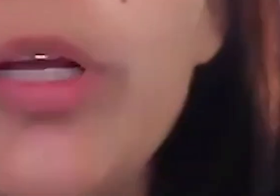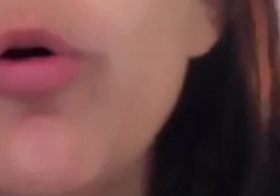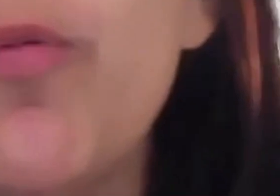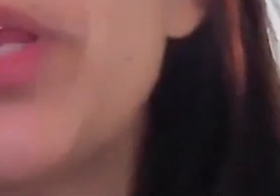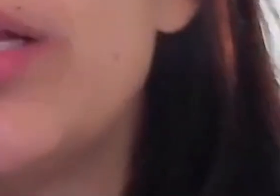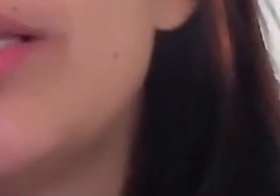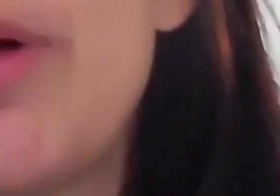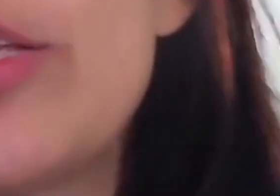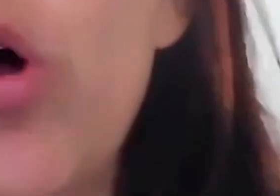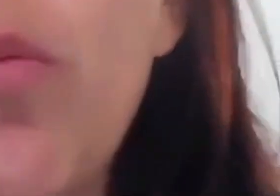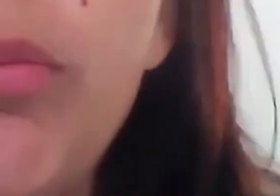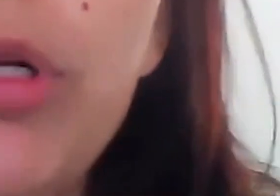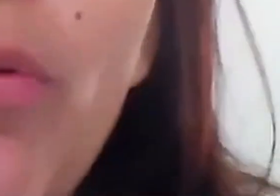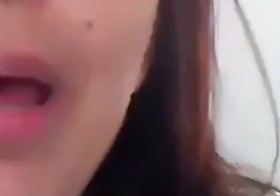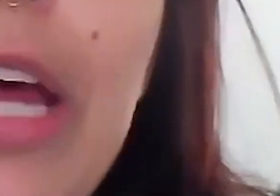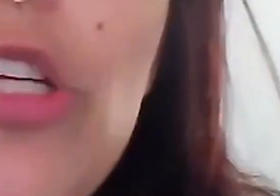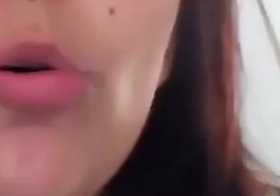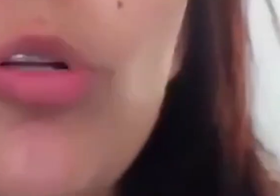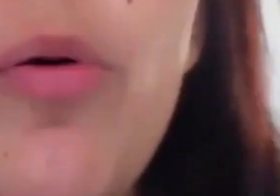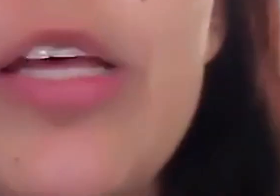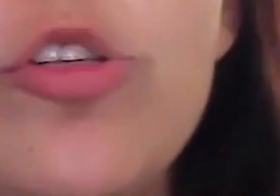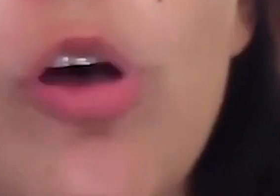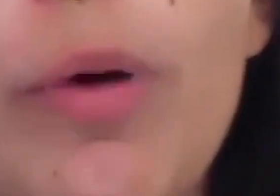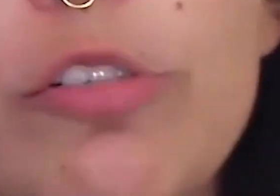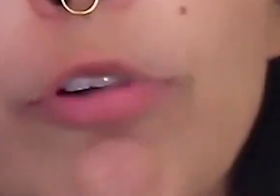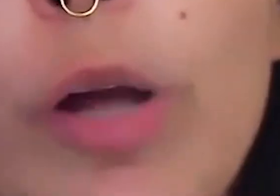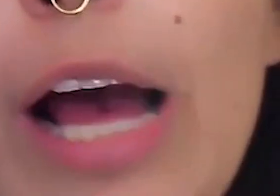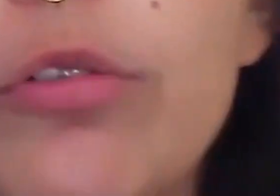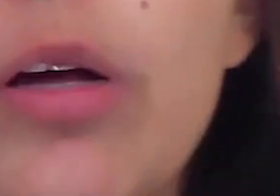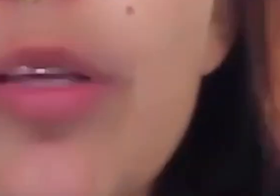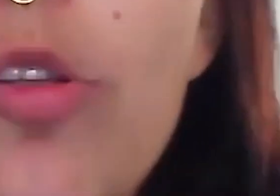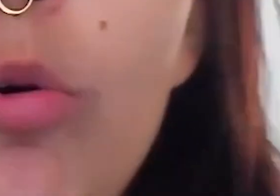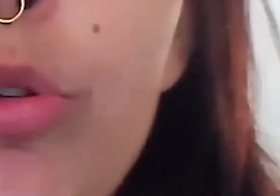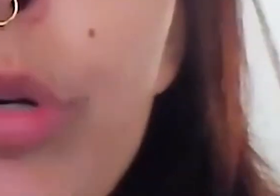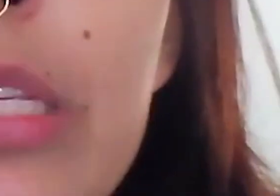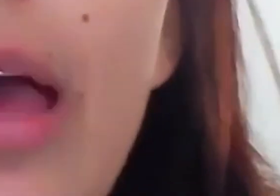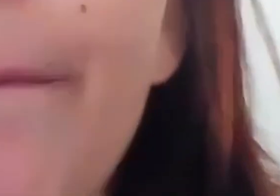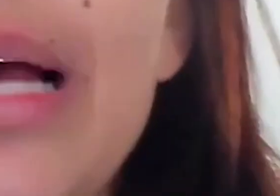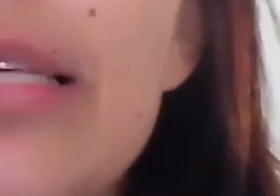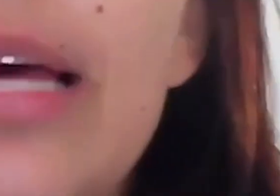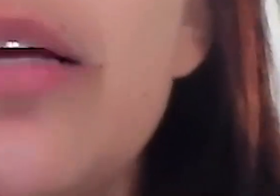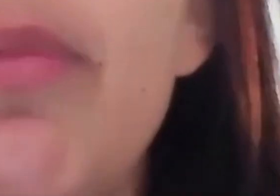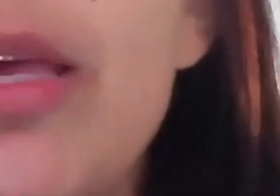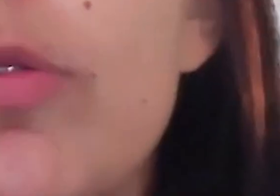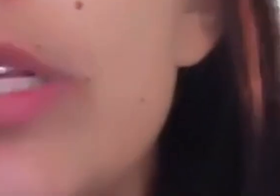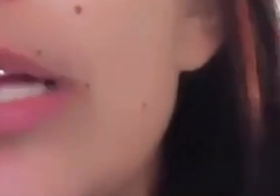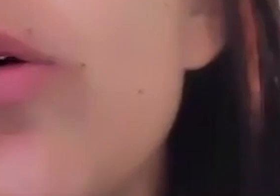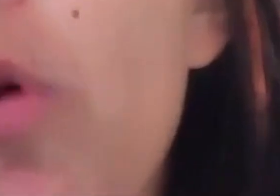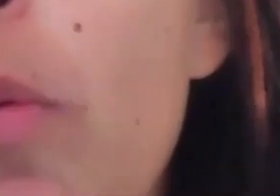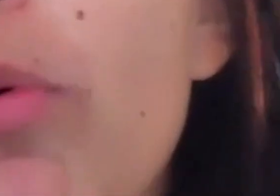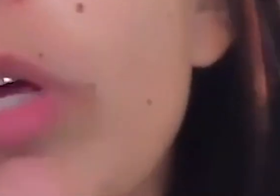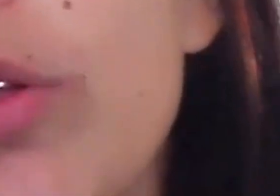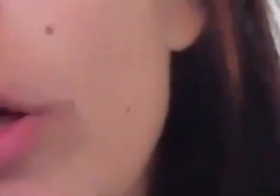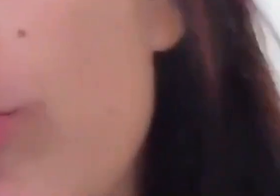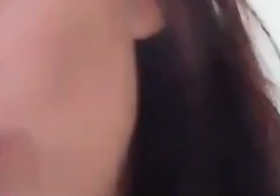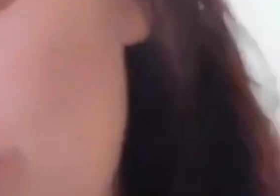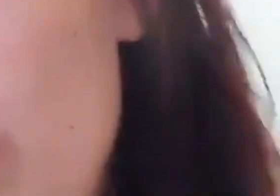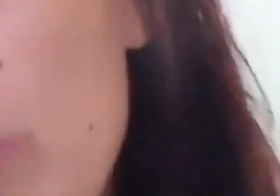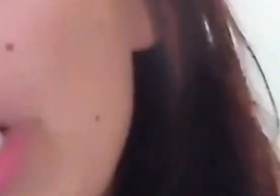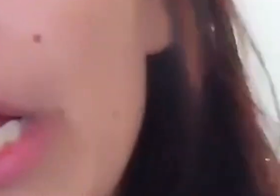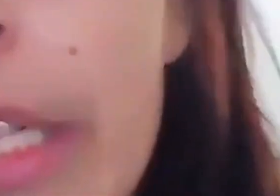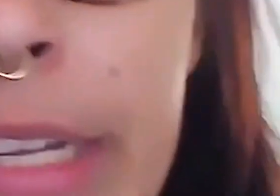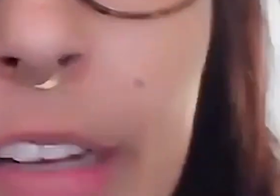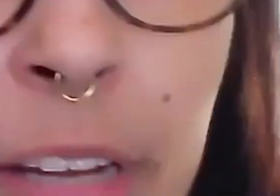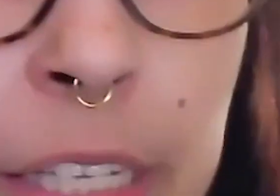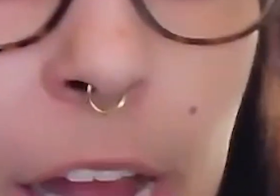nosso público não é só um público médico não é só o advogado não é só um juiz mas é também o cidadão comum que nós